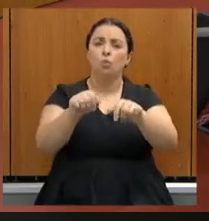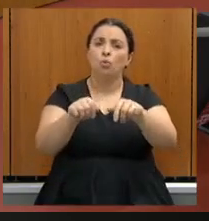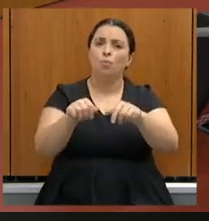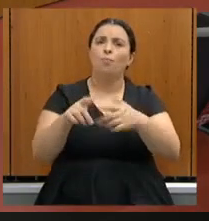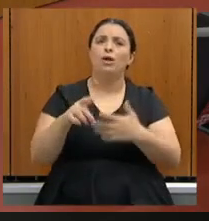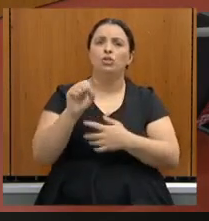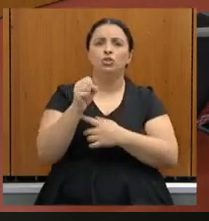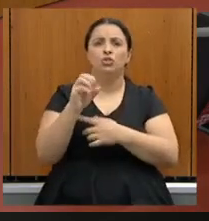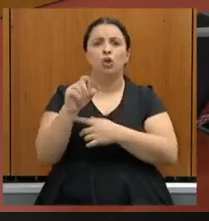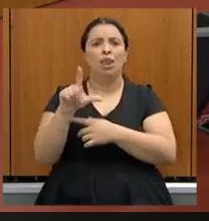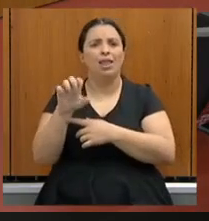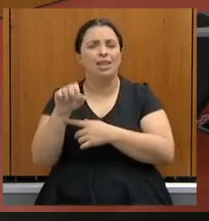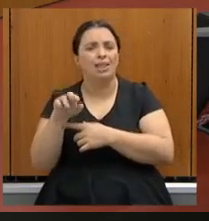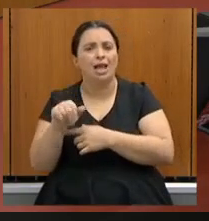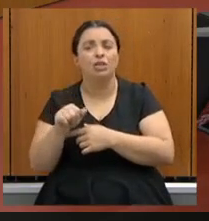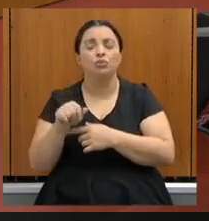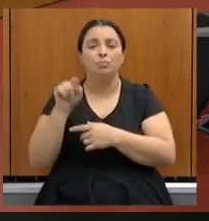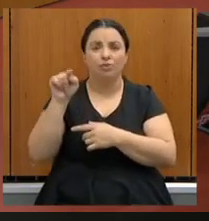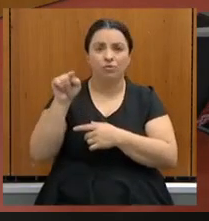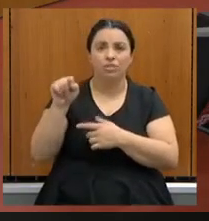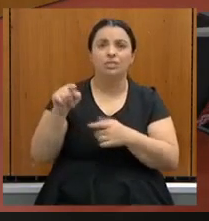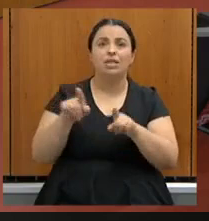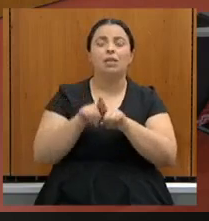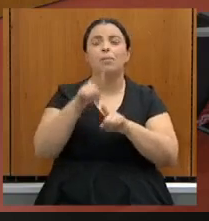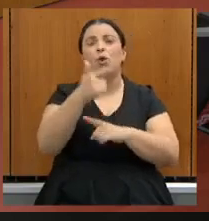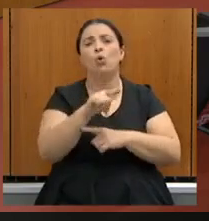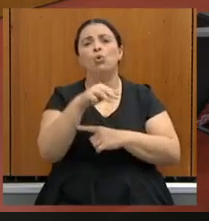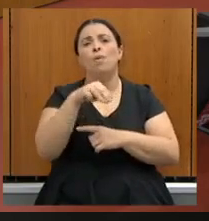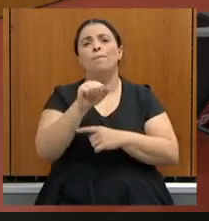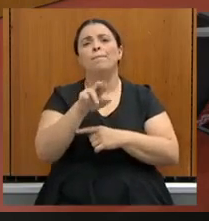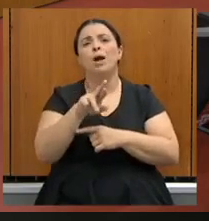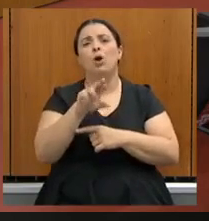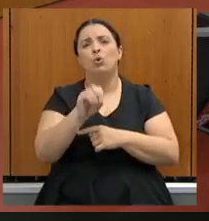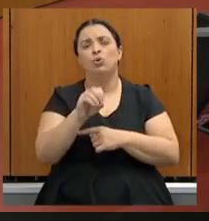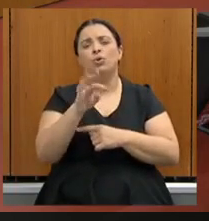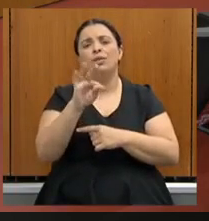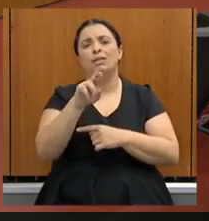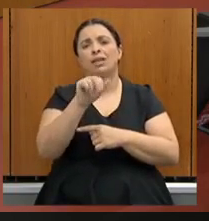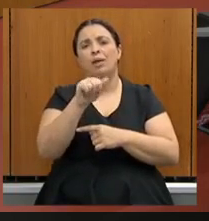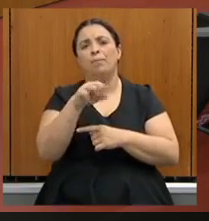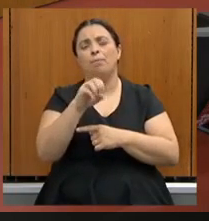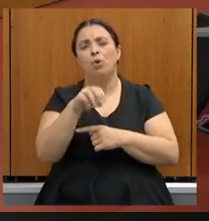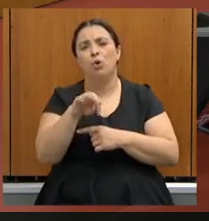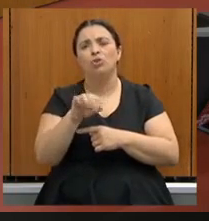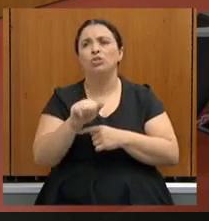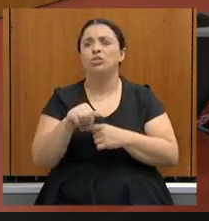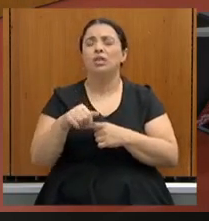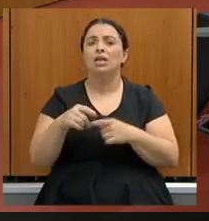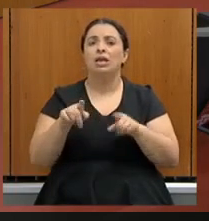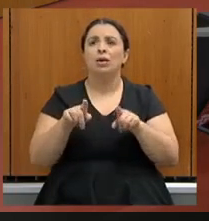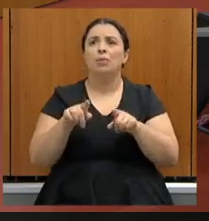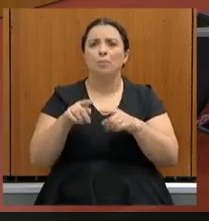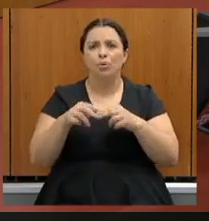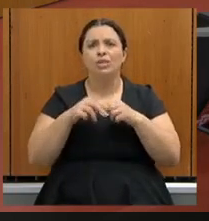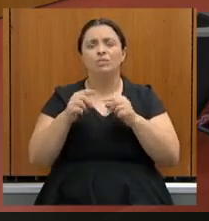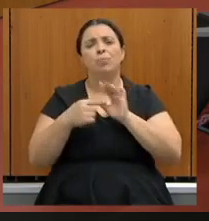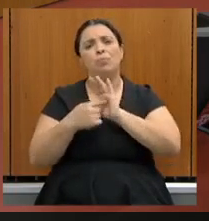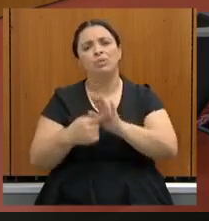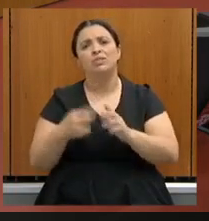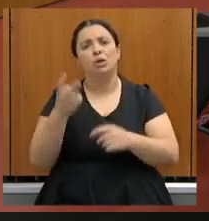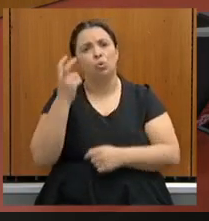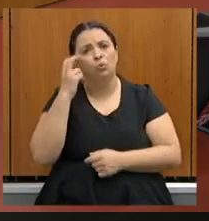e para o Mauro Tramonte, porque as duas têm a cultura alimentar também, e entregar isso nas mãos do senhor